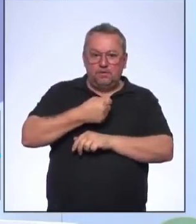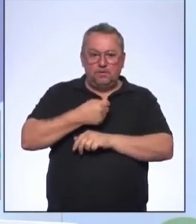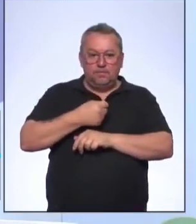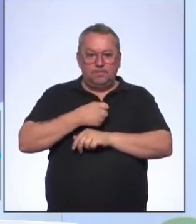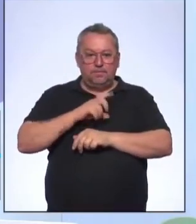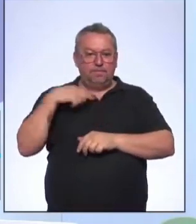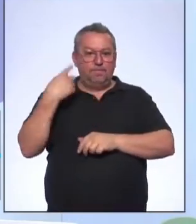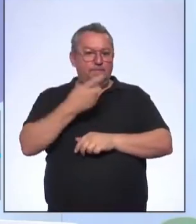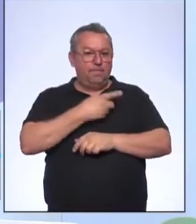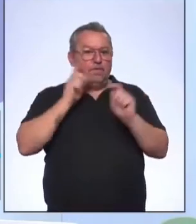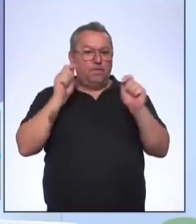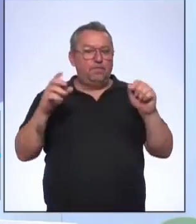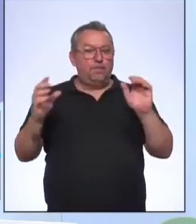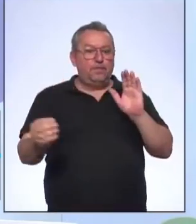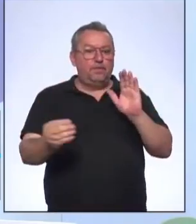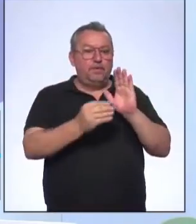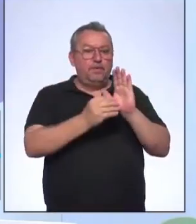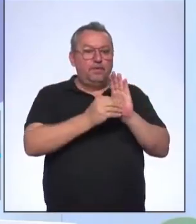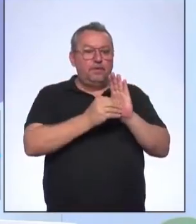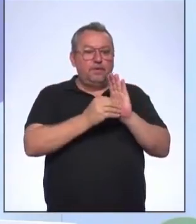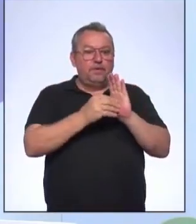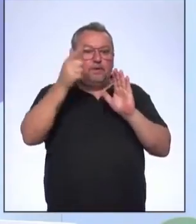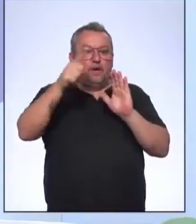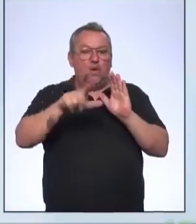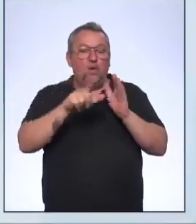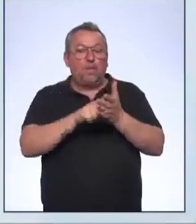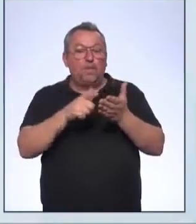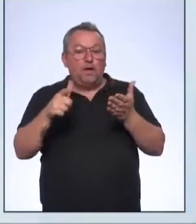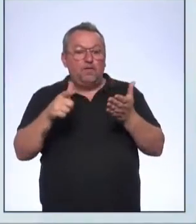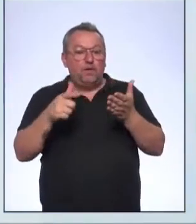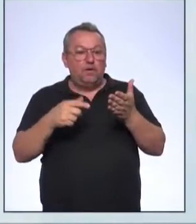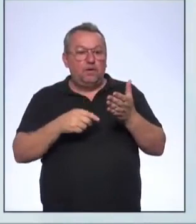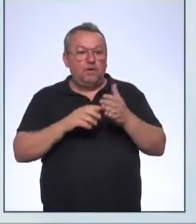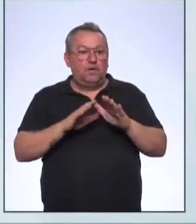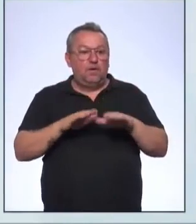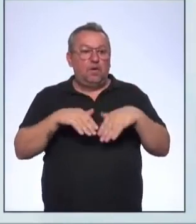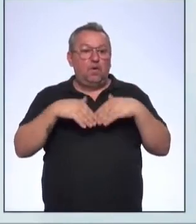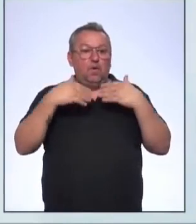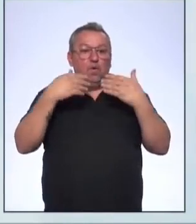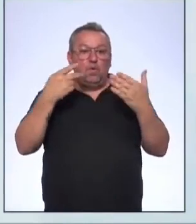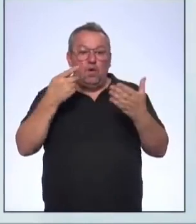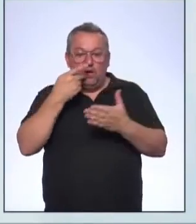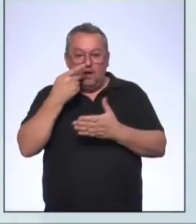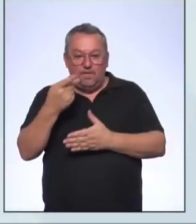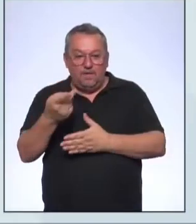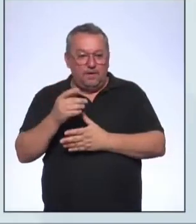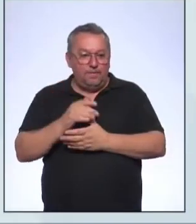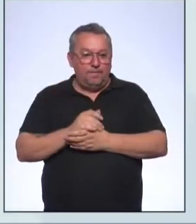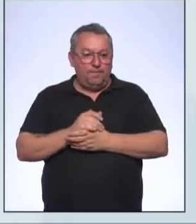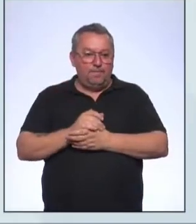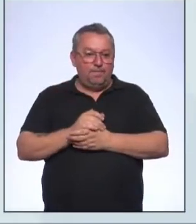a gente pode colocar lá na outra página, quando ele fala assim, olha,